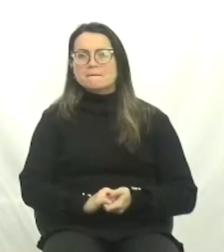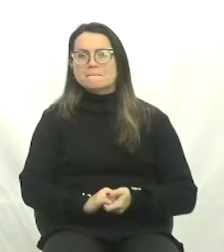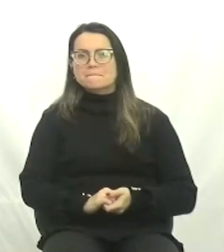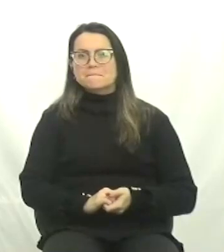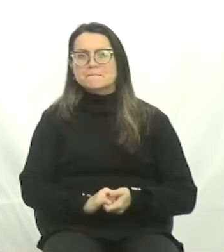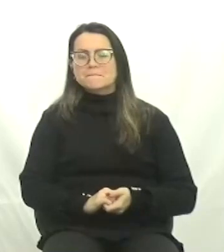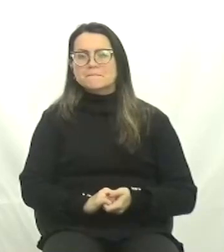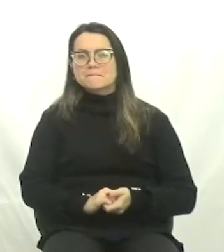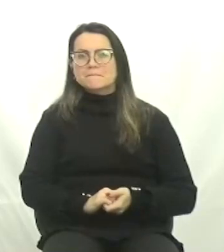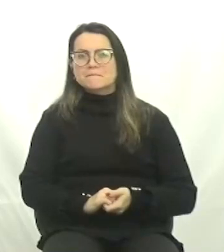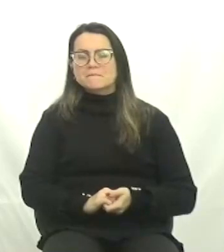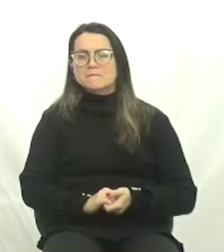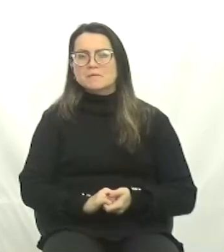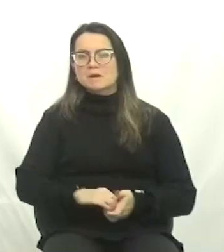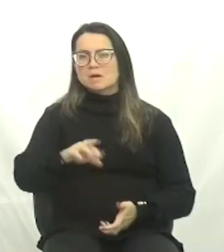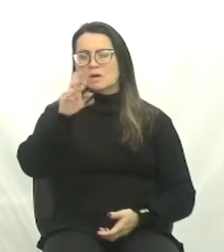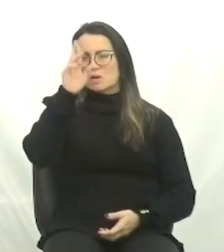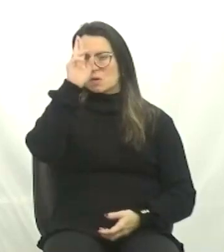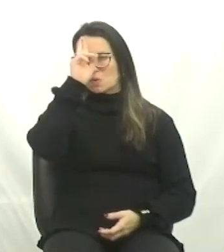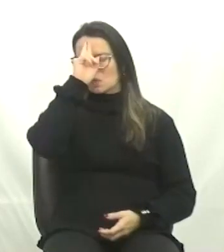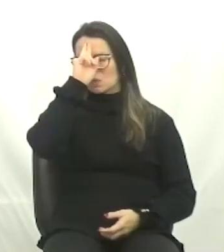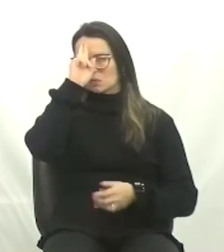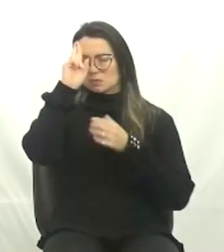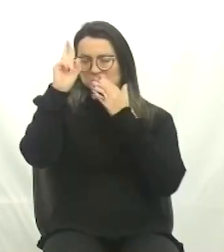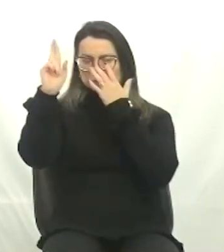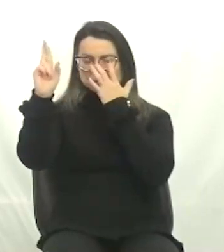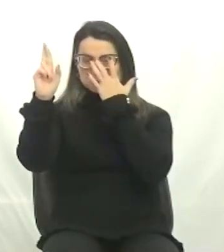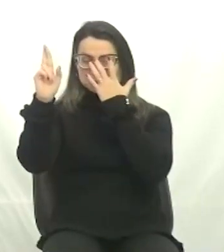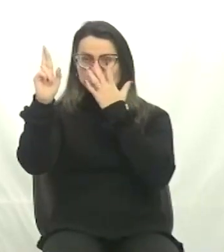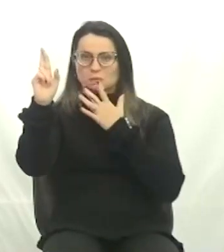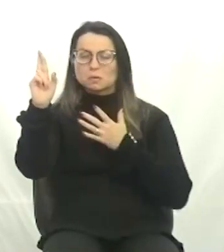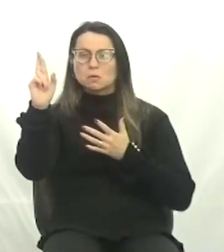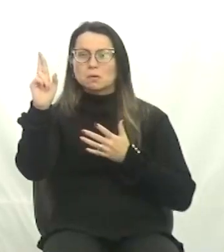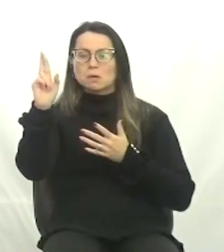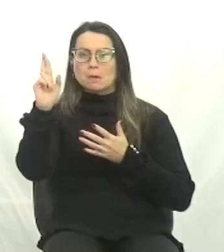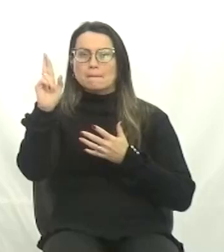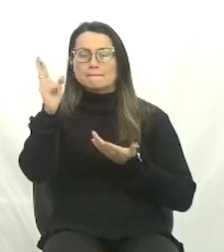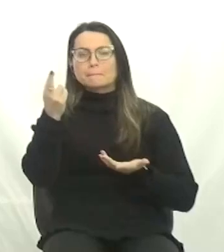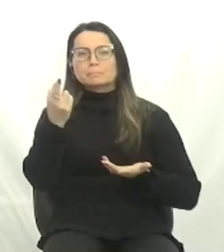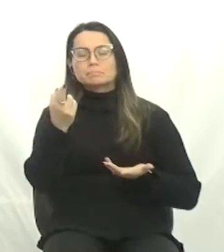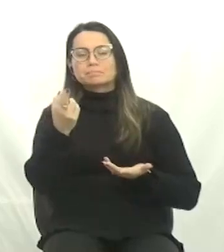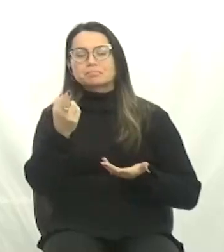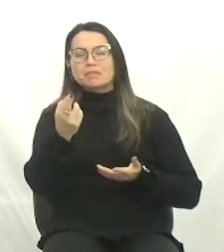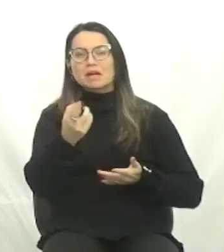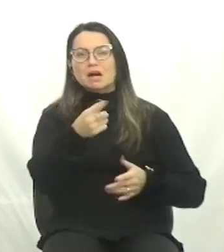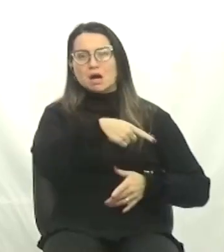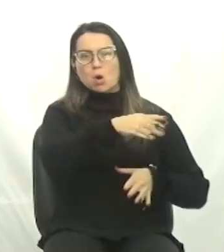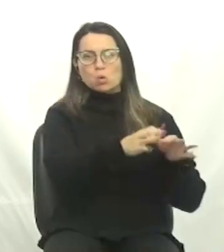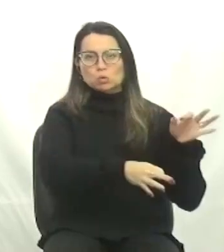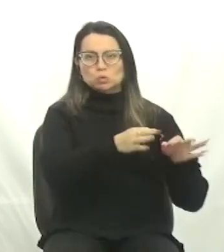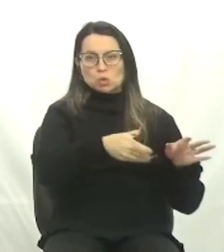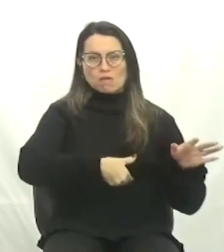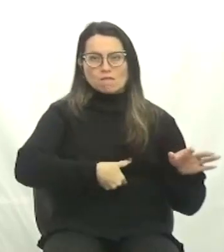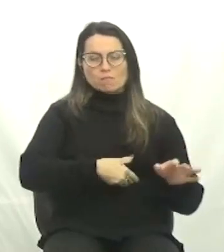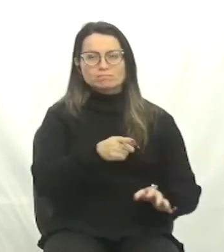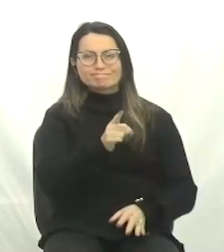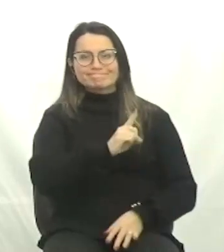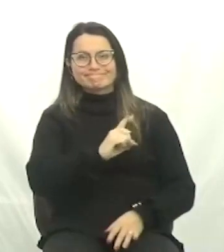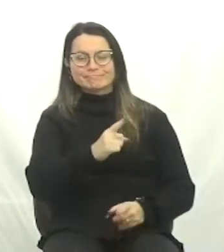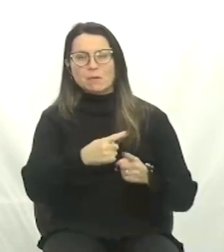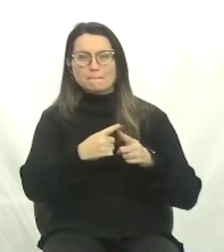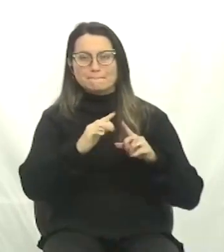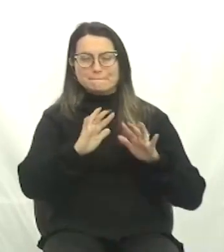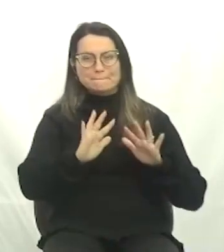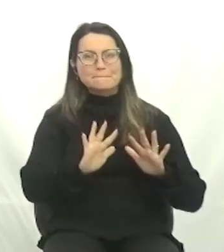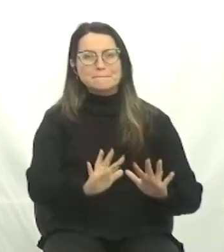O Senhor não deixa ter fome o justo, mas rechaça a avidez dos perversos.